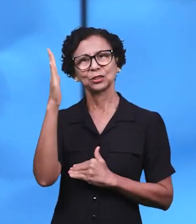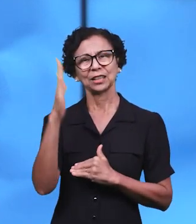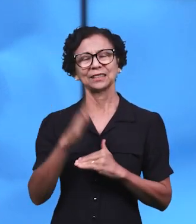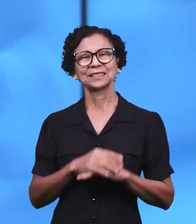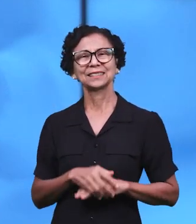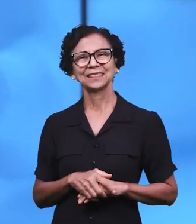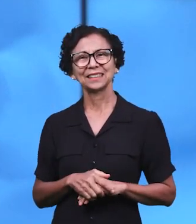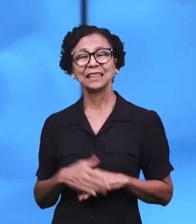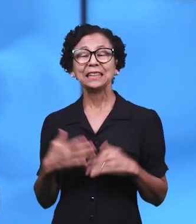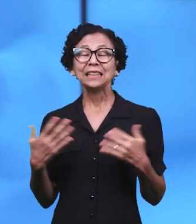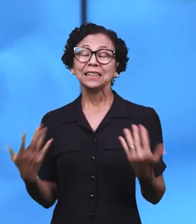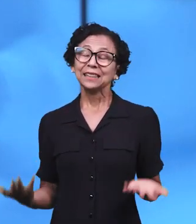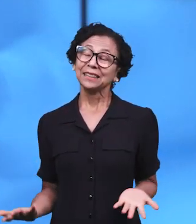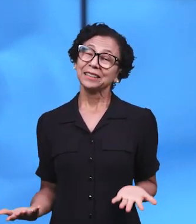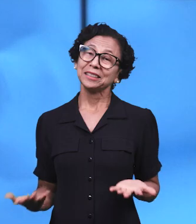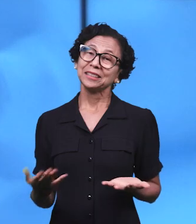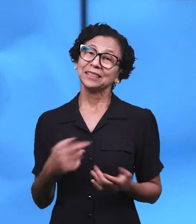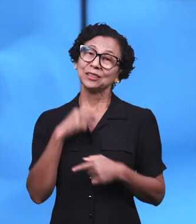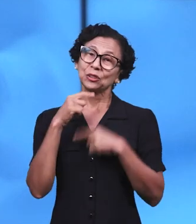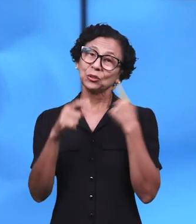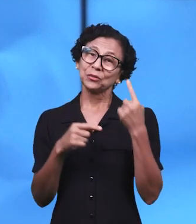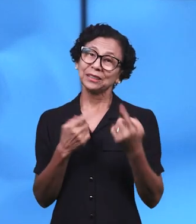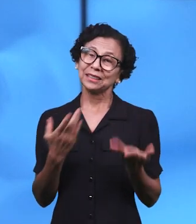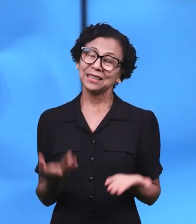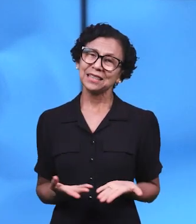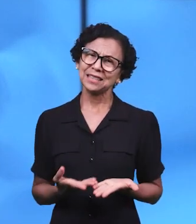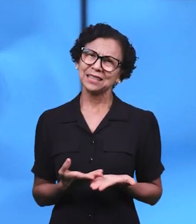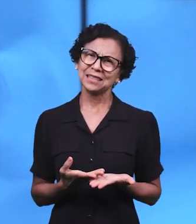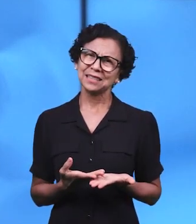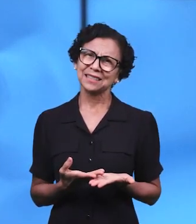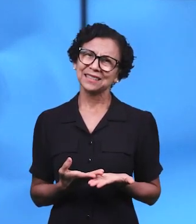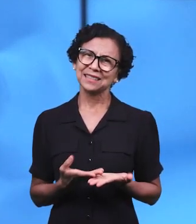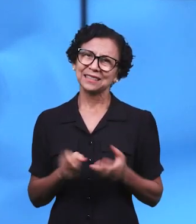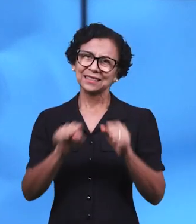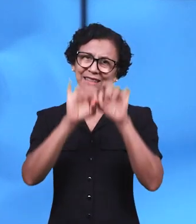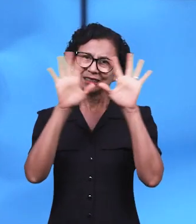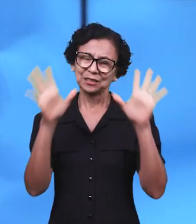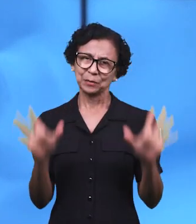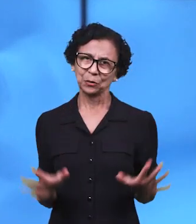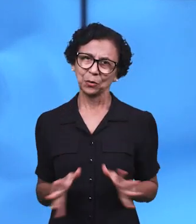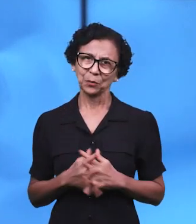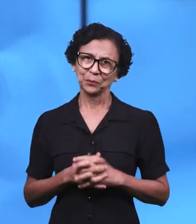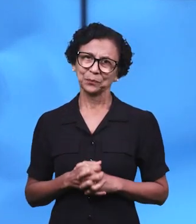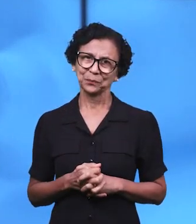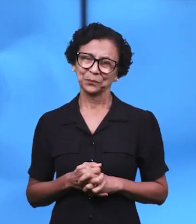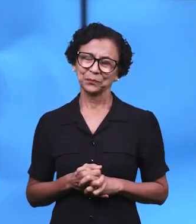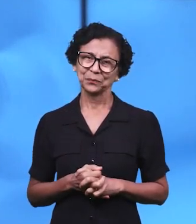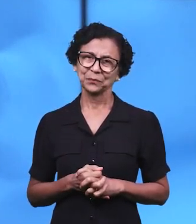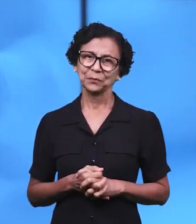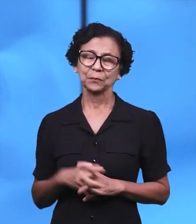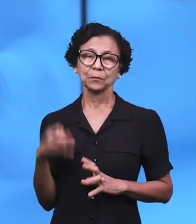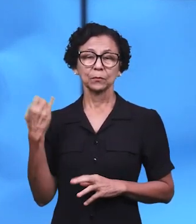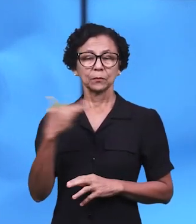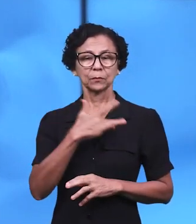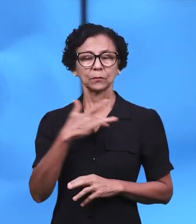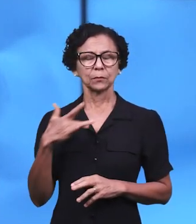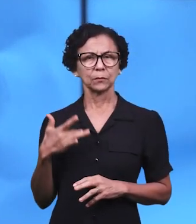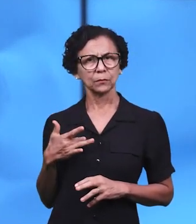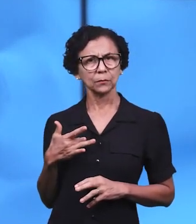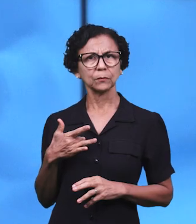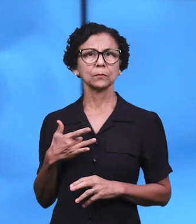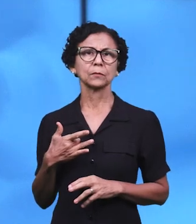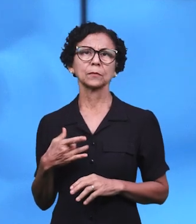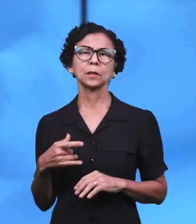pela audiência e esperamos que este programa responda às suas dúvidas, porque o importante é viver com saúde. Para